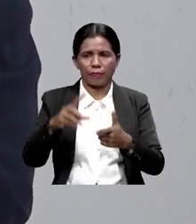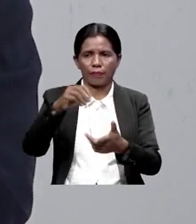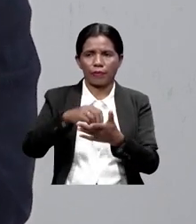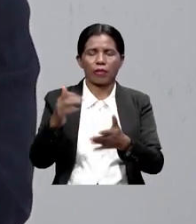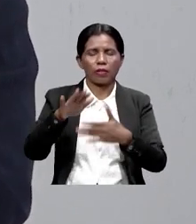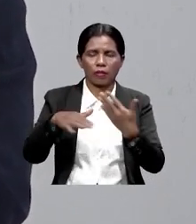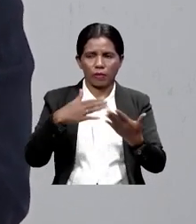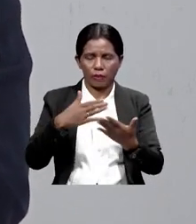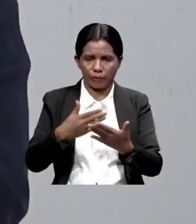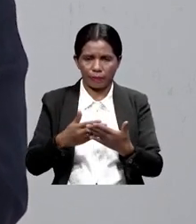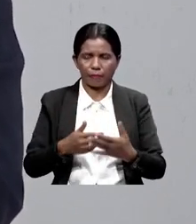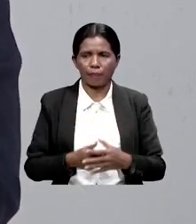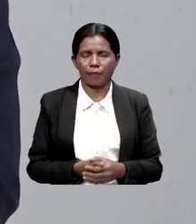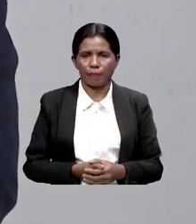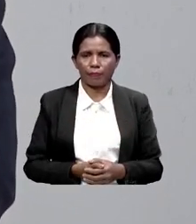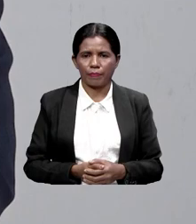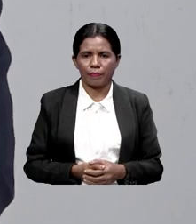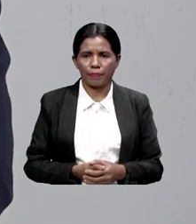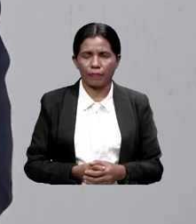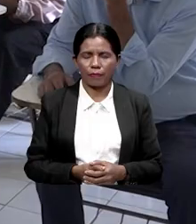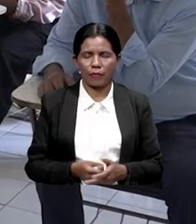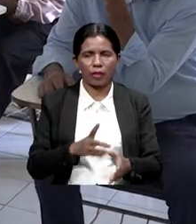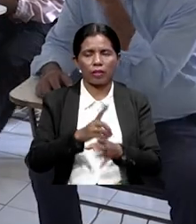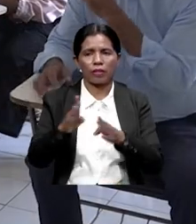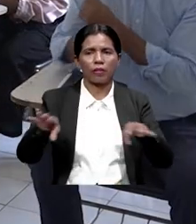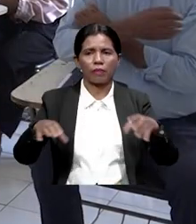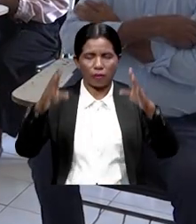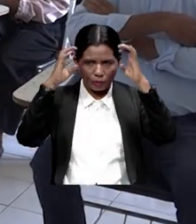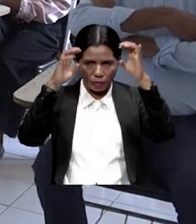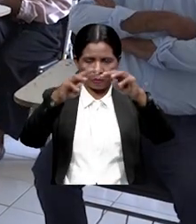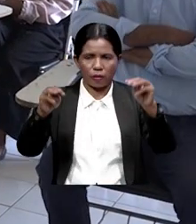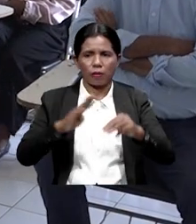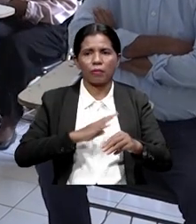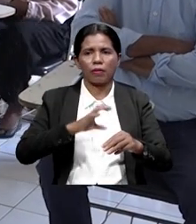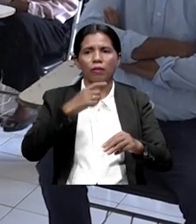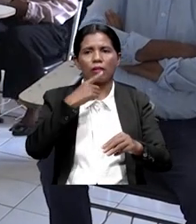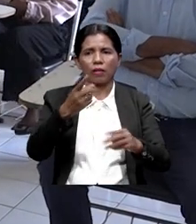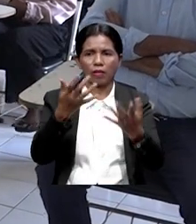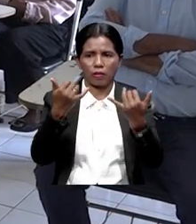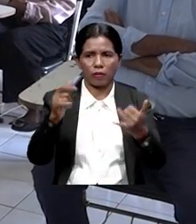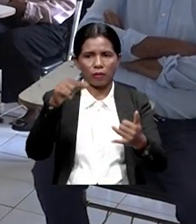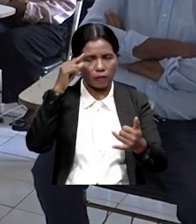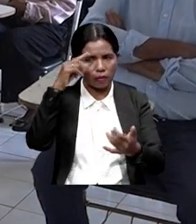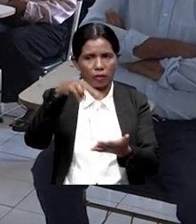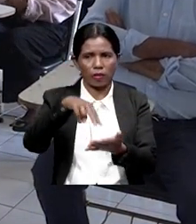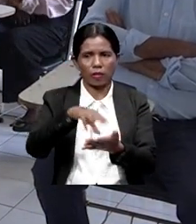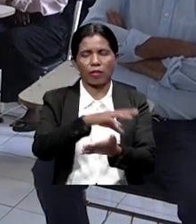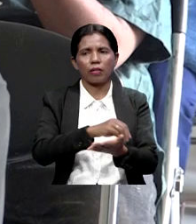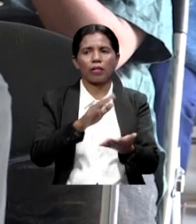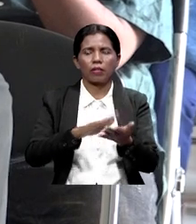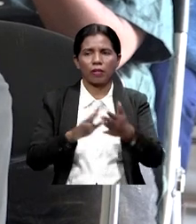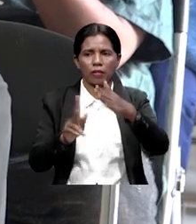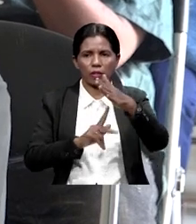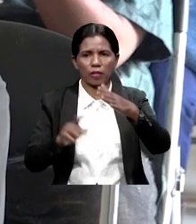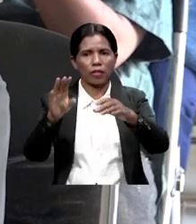minha curiosidade. Diretor Serviço Educação Município Baucau Haktuir da Daune, Governo estabelece ona pré-escolar e a cada